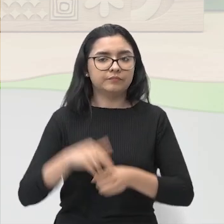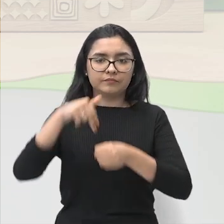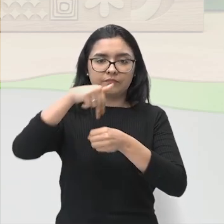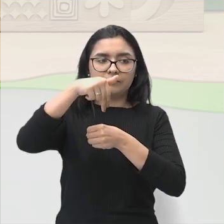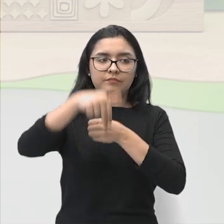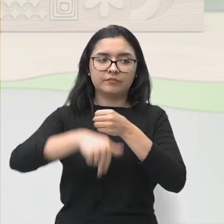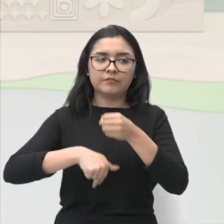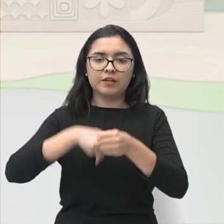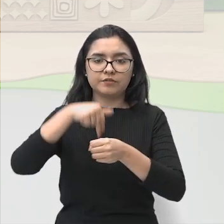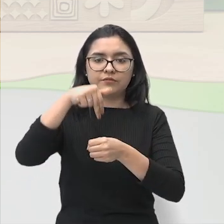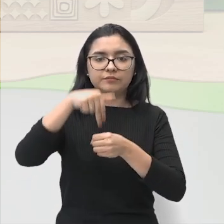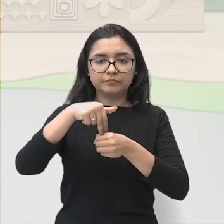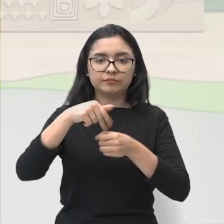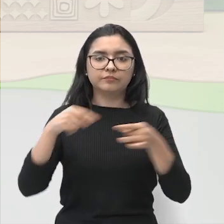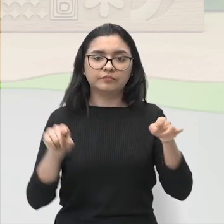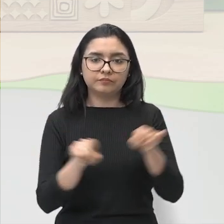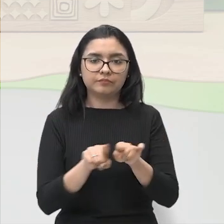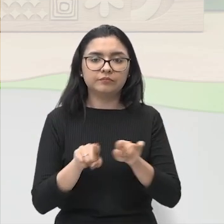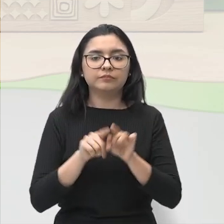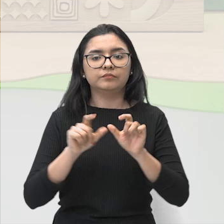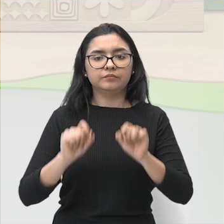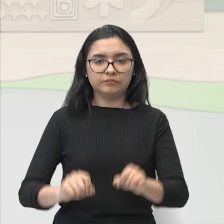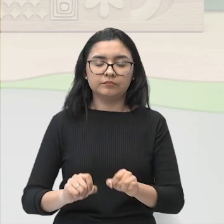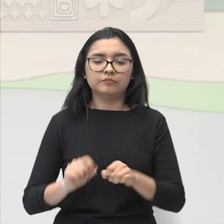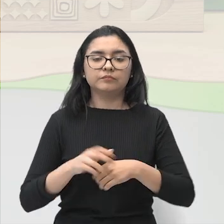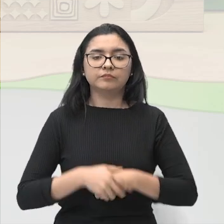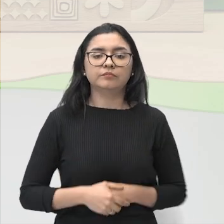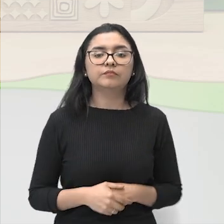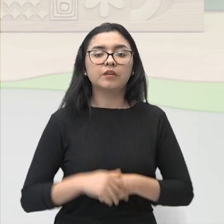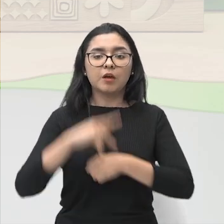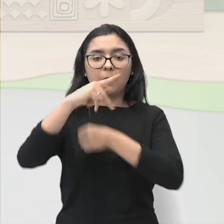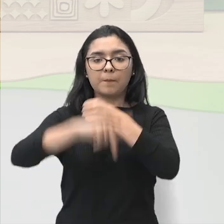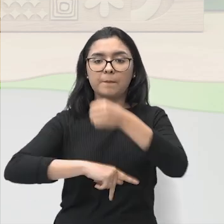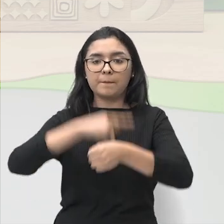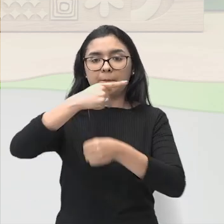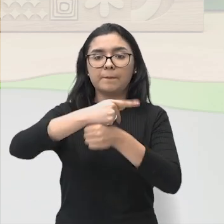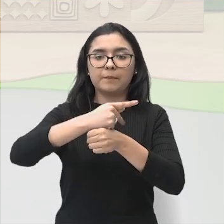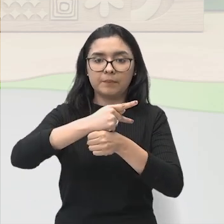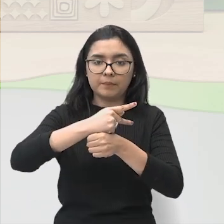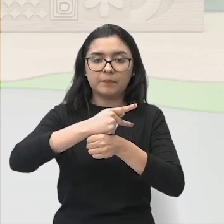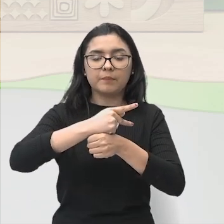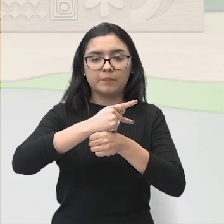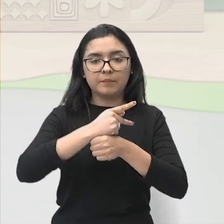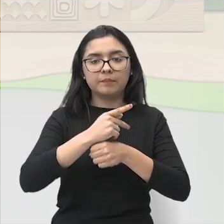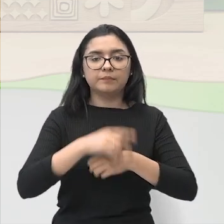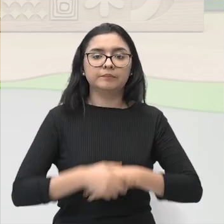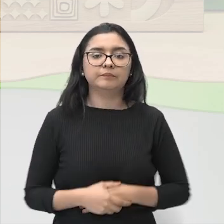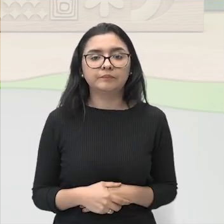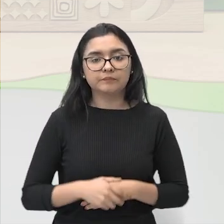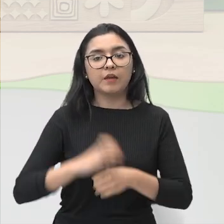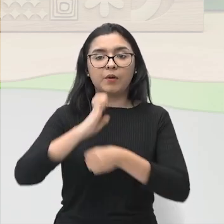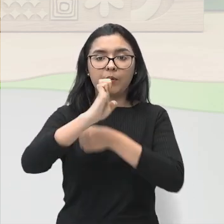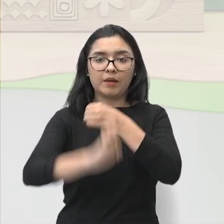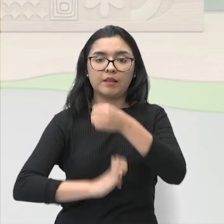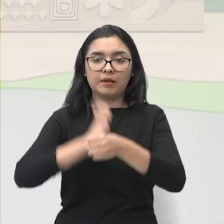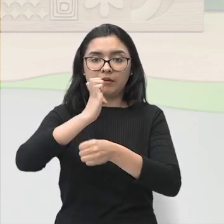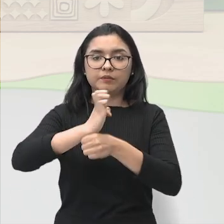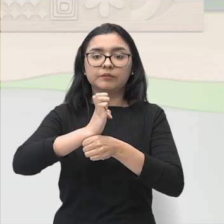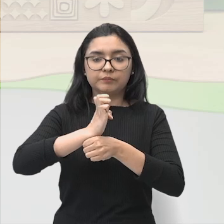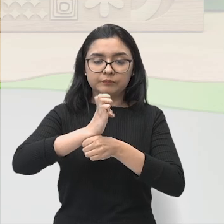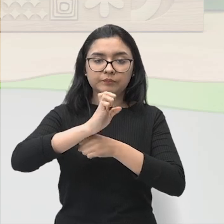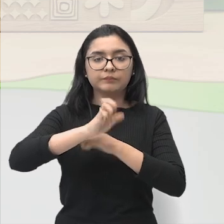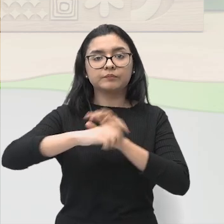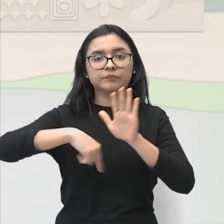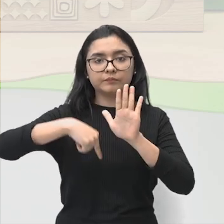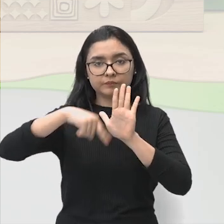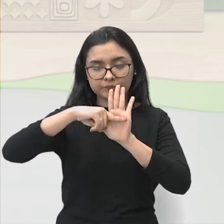e prótons, e nessa camada eletrosférica, nós teremos os elétrons,